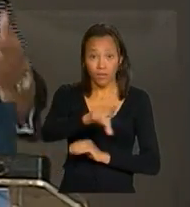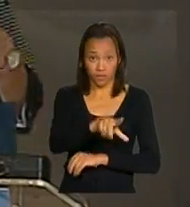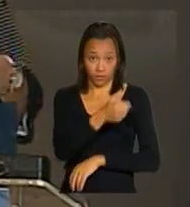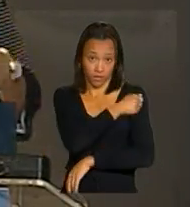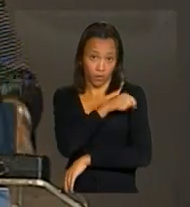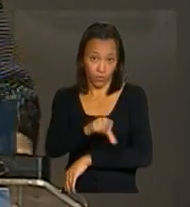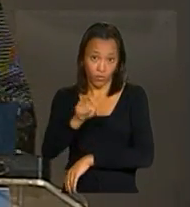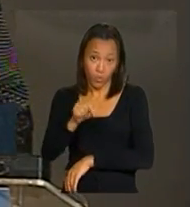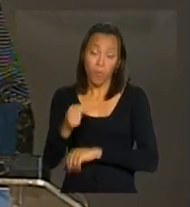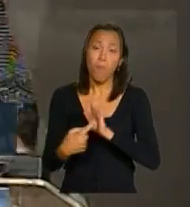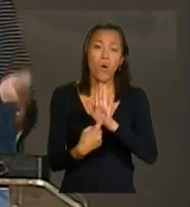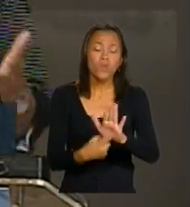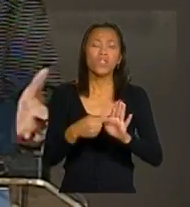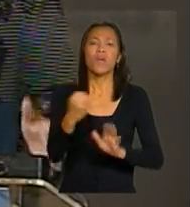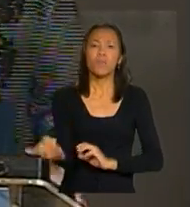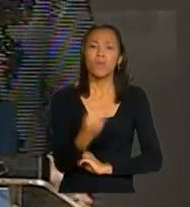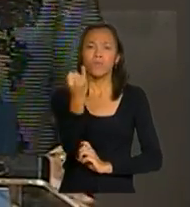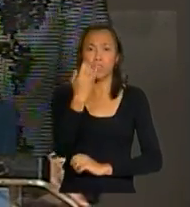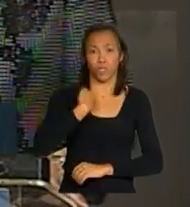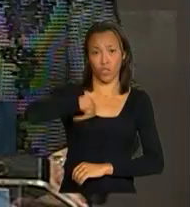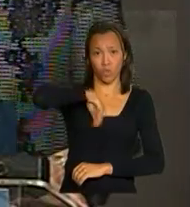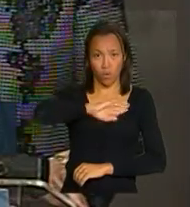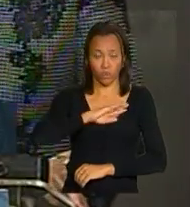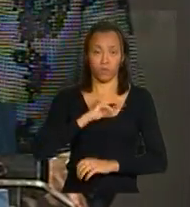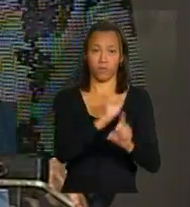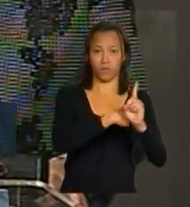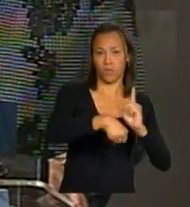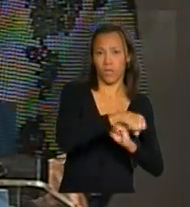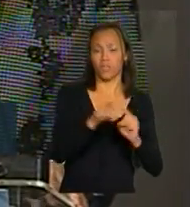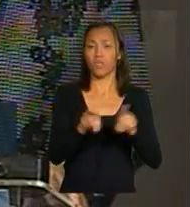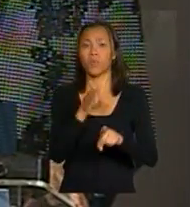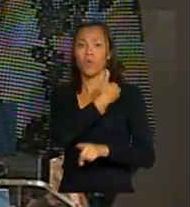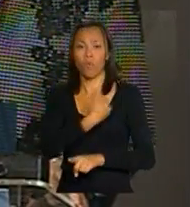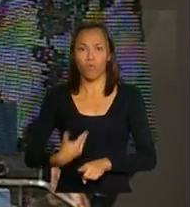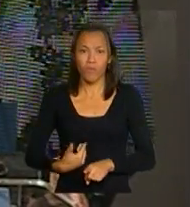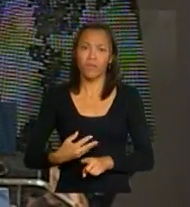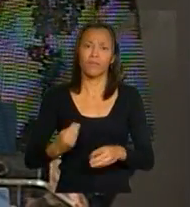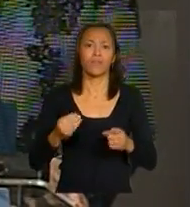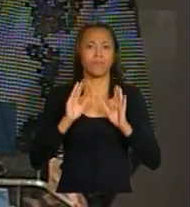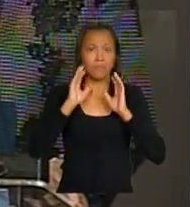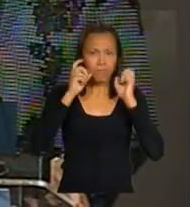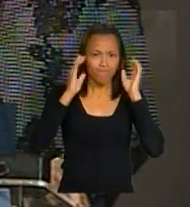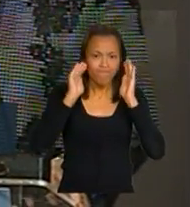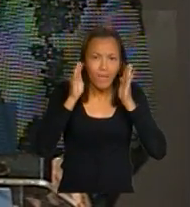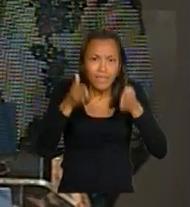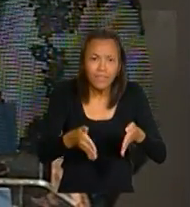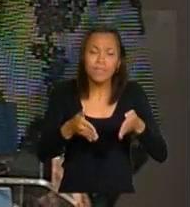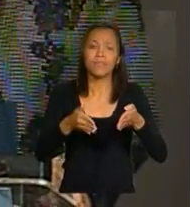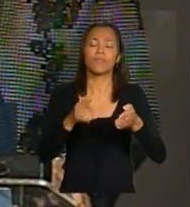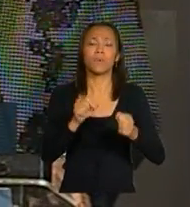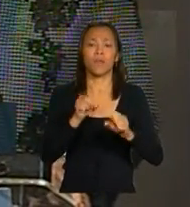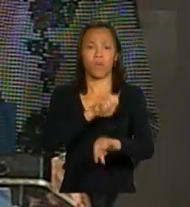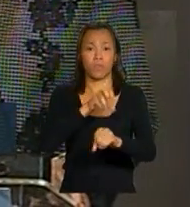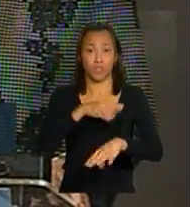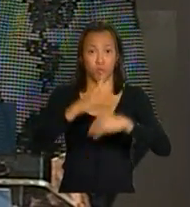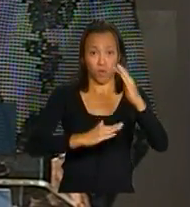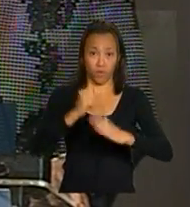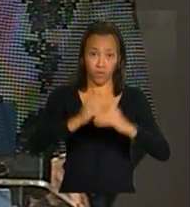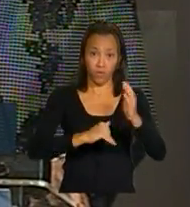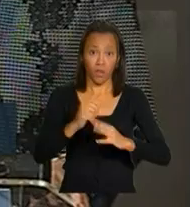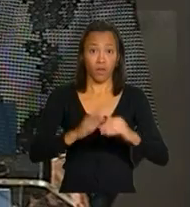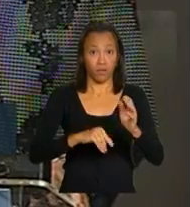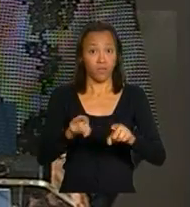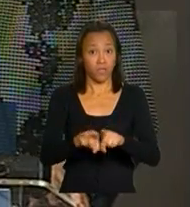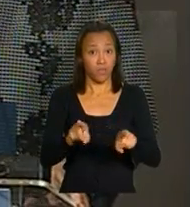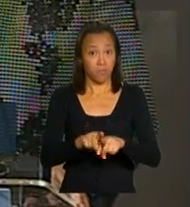que nós, sociedade e governo, devemos dar à questão da educação profissional e da